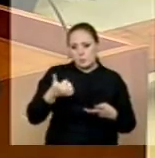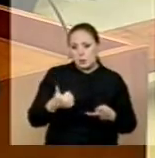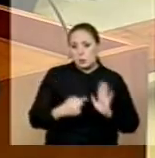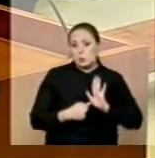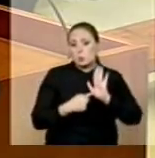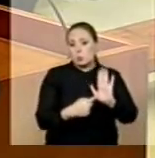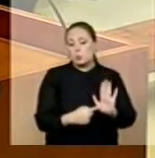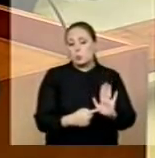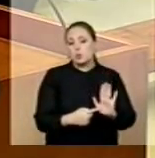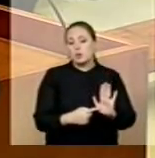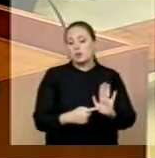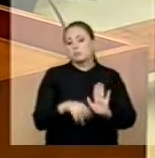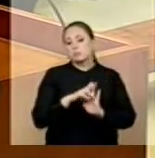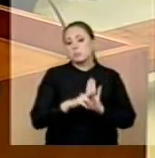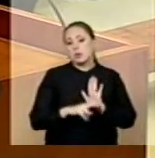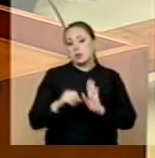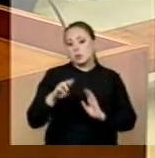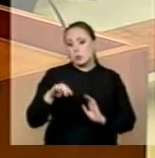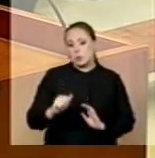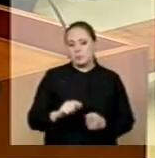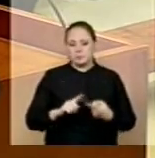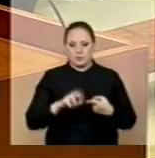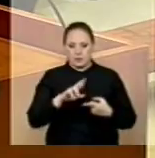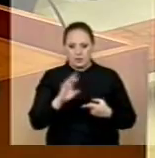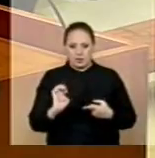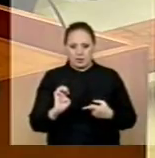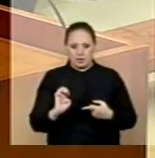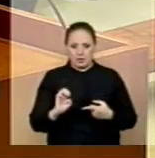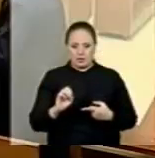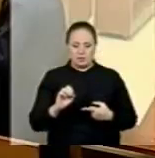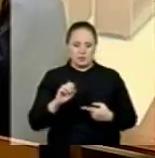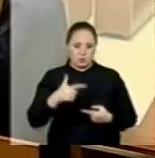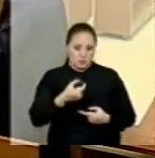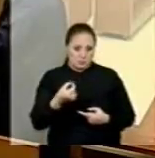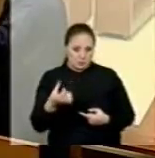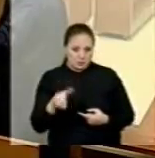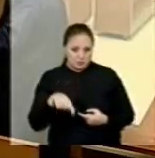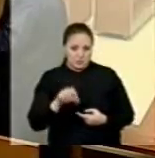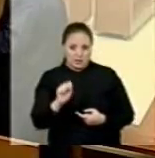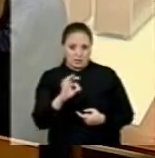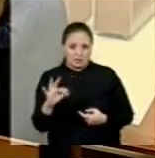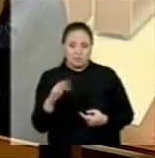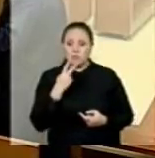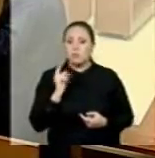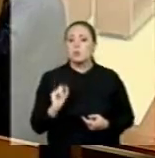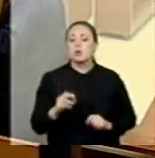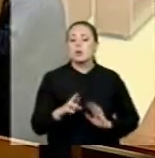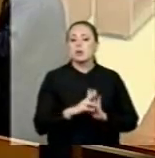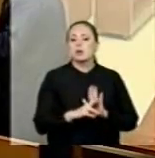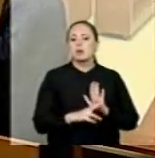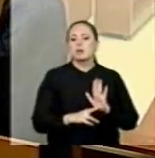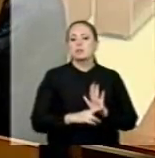o alcance dessa norma. No RE, que foi julgado em 2006, essa Corte afirmou que a norma teria